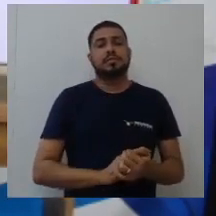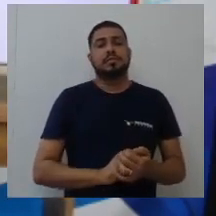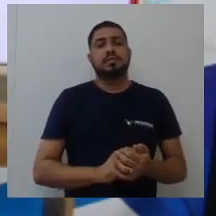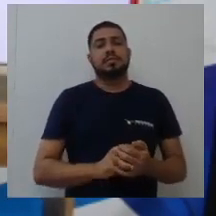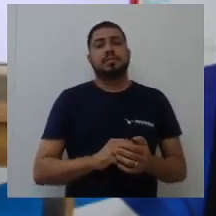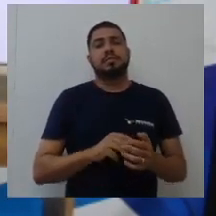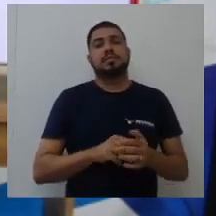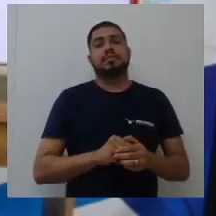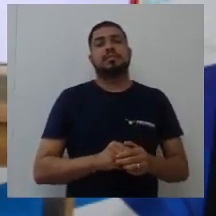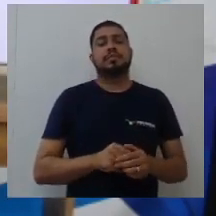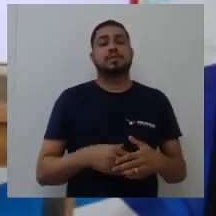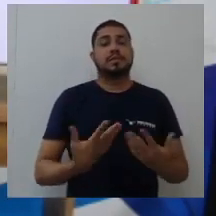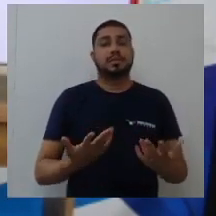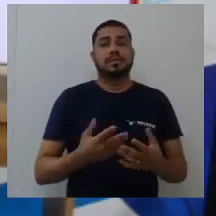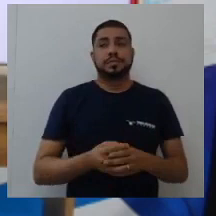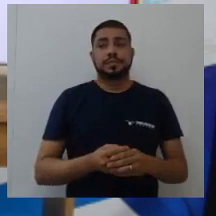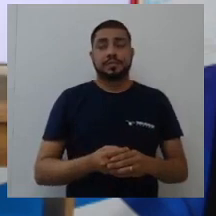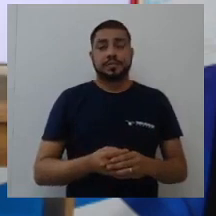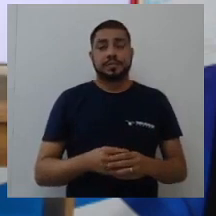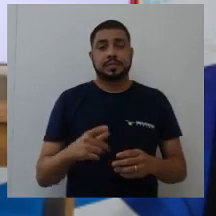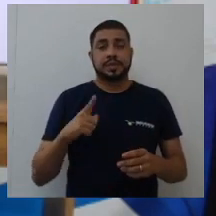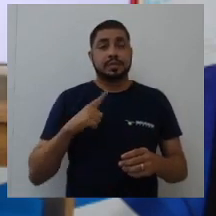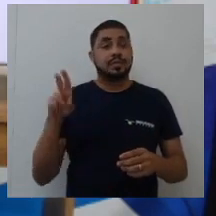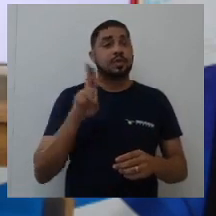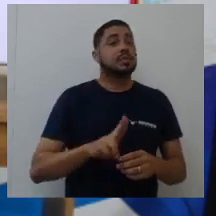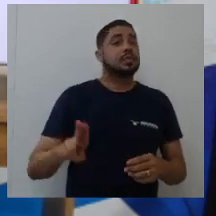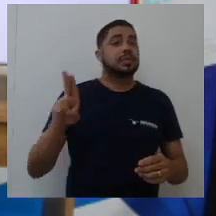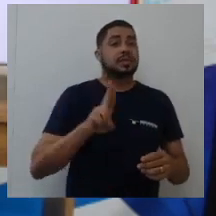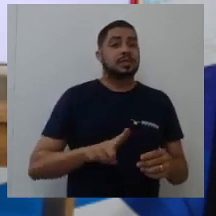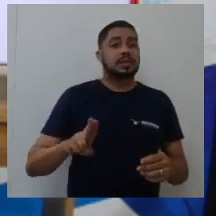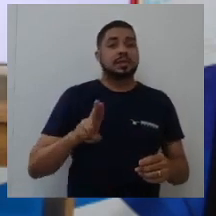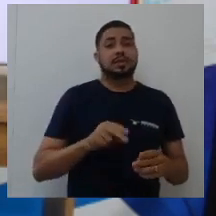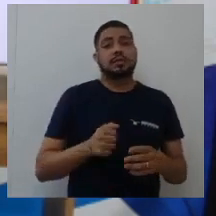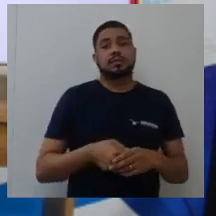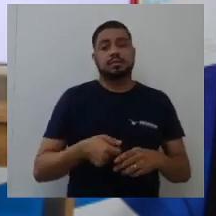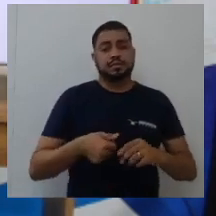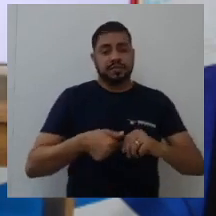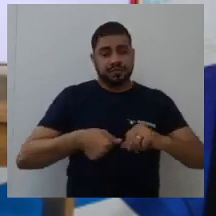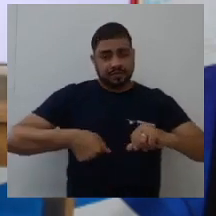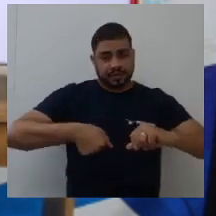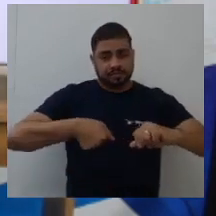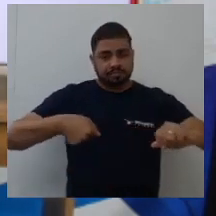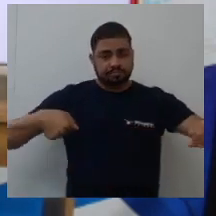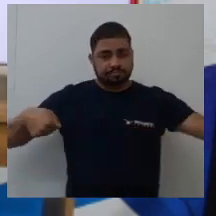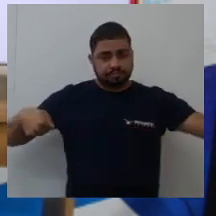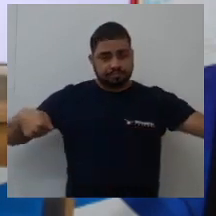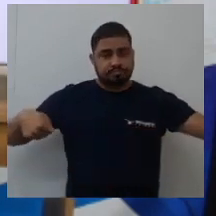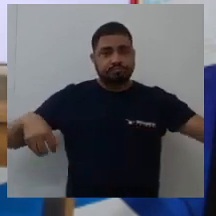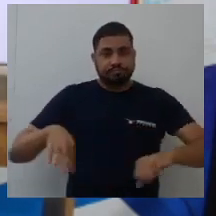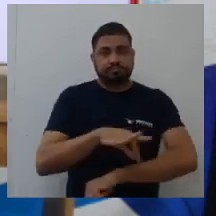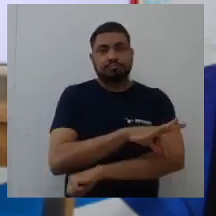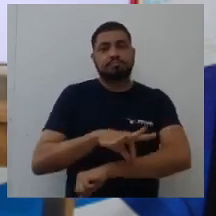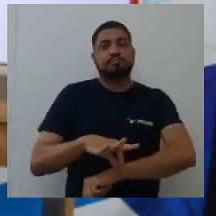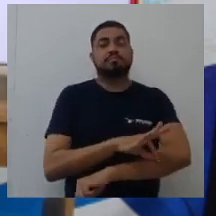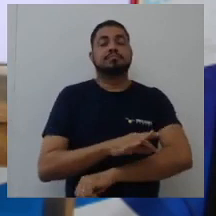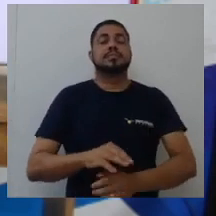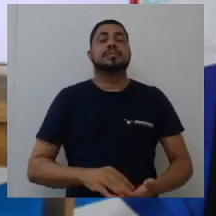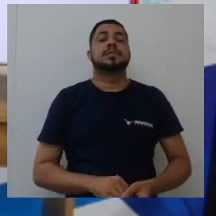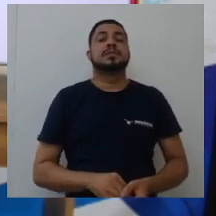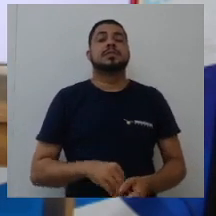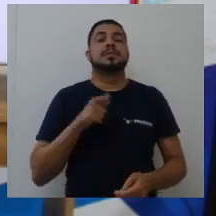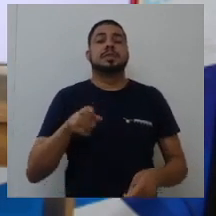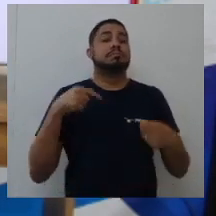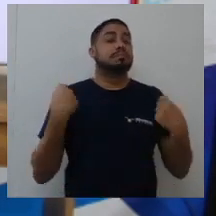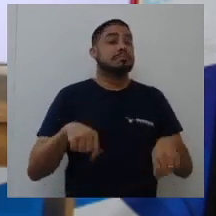aqui, então, é quando você vai usar uma fita métrica, uma trena, e aí você